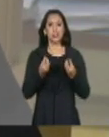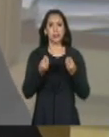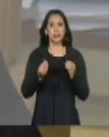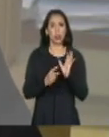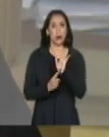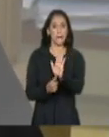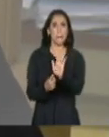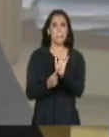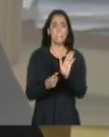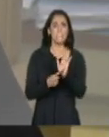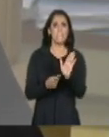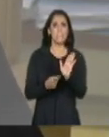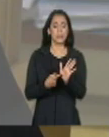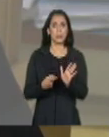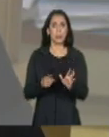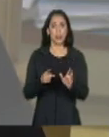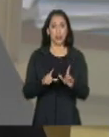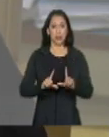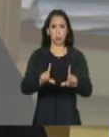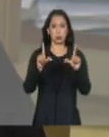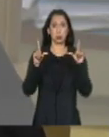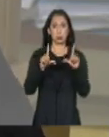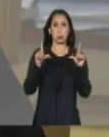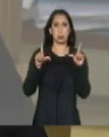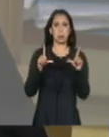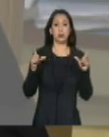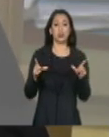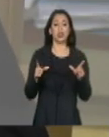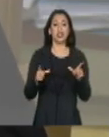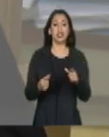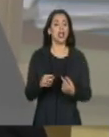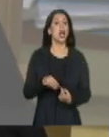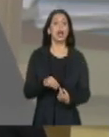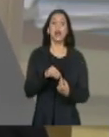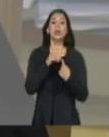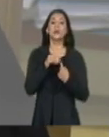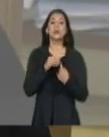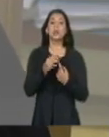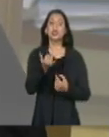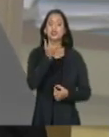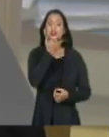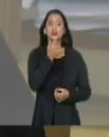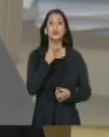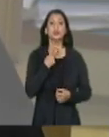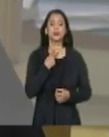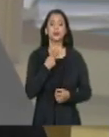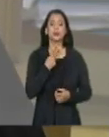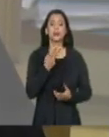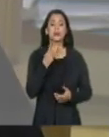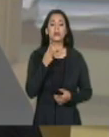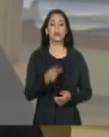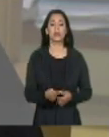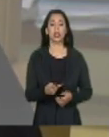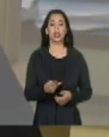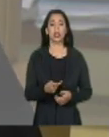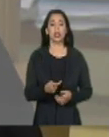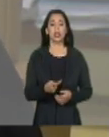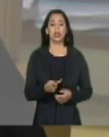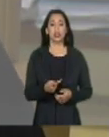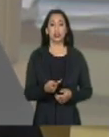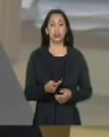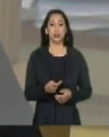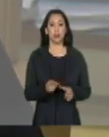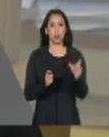montou aqui. Isto é vergonhoso. E a única desculpa que hoje que nós podemos dizer é que isto foi conduzido por um